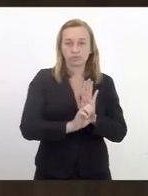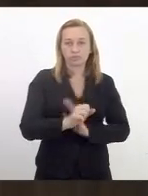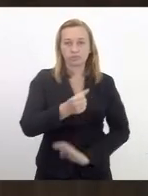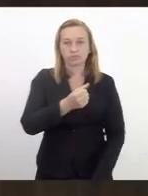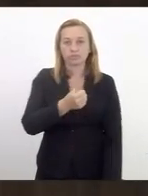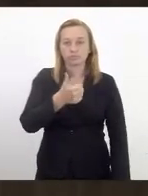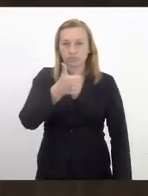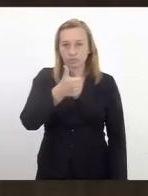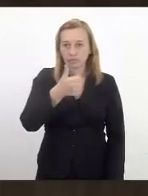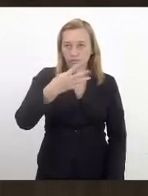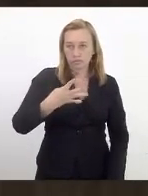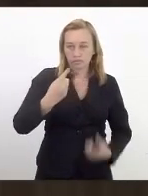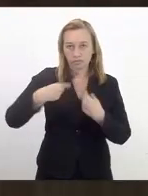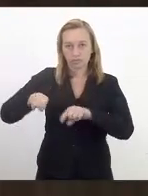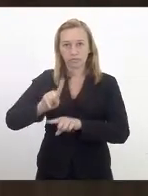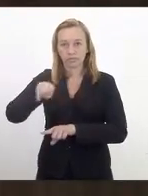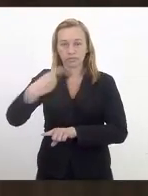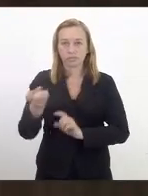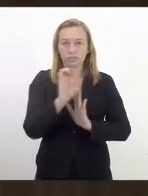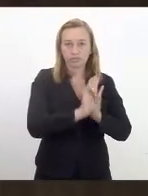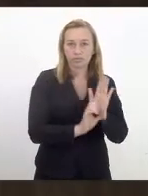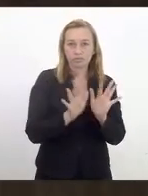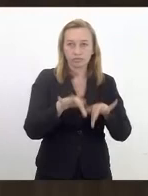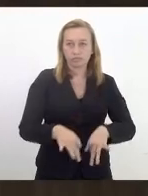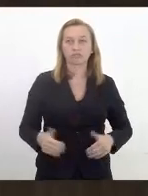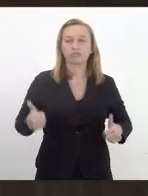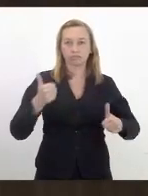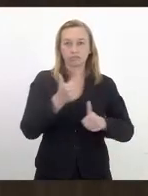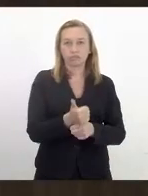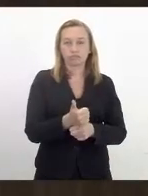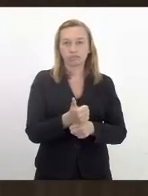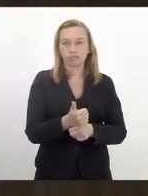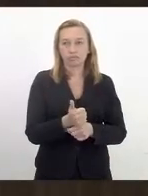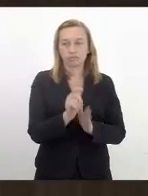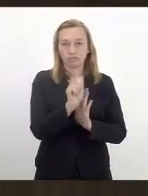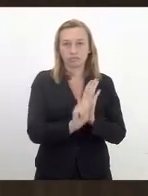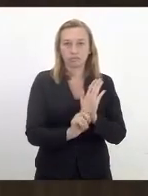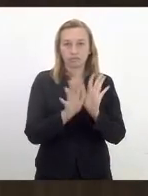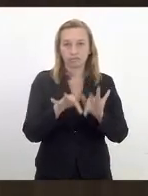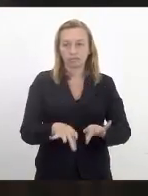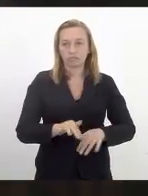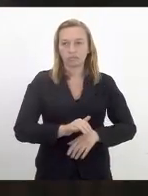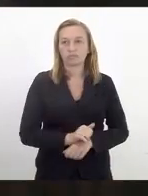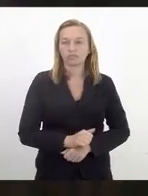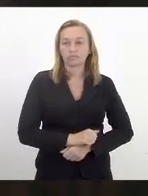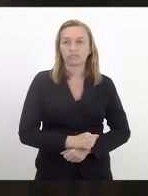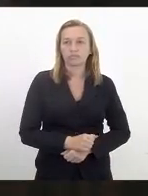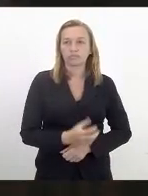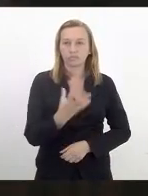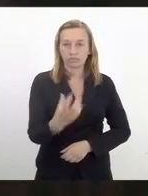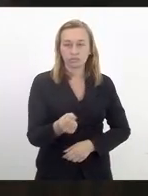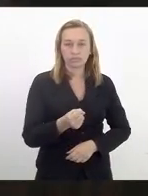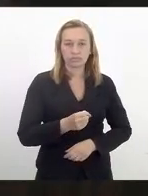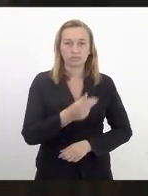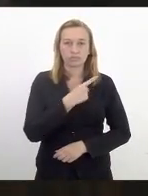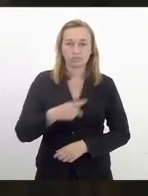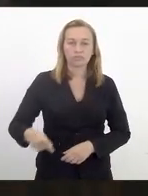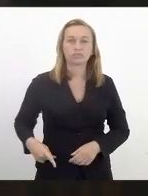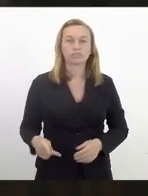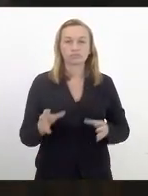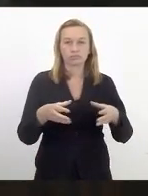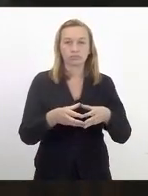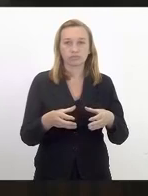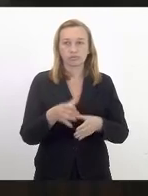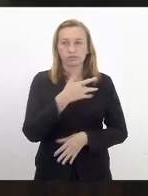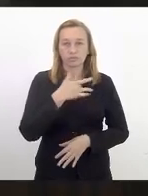14 contrário as demais emendas concluindo o substitutivo pedindo forma final de redação que a presidência difere pela